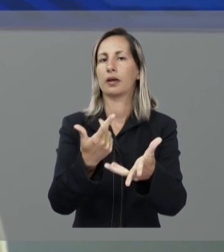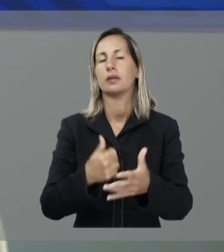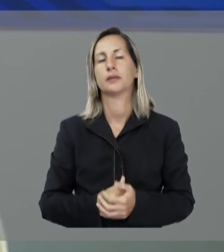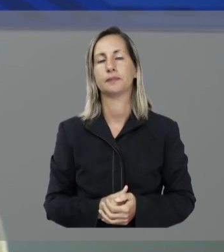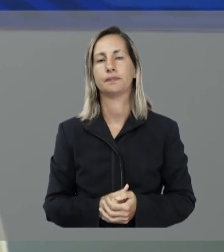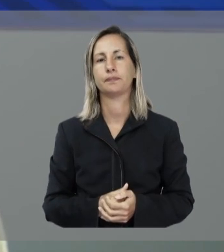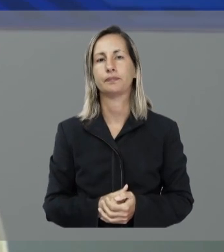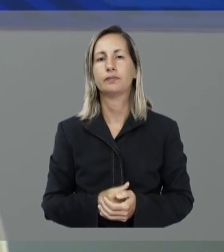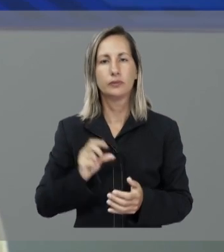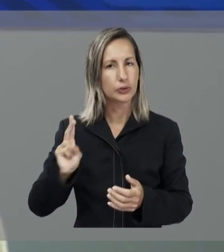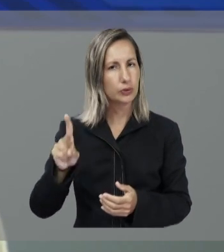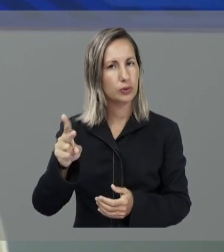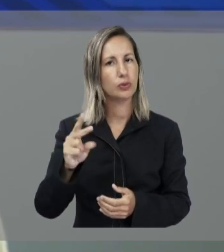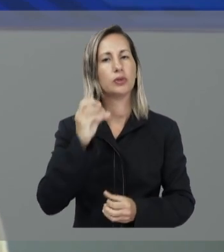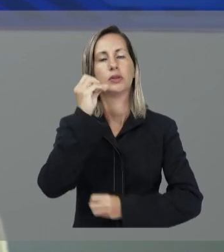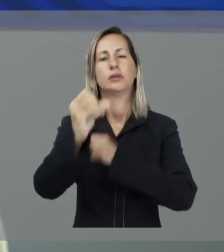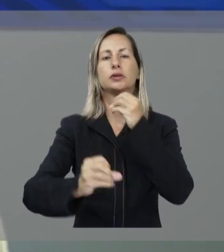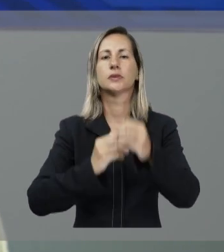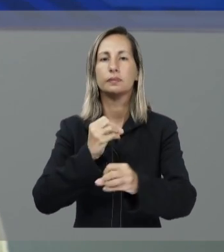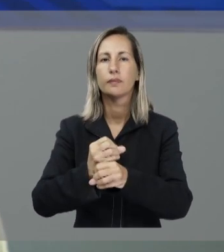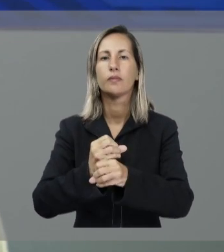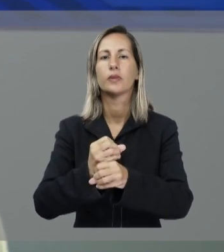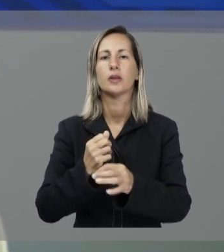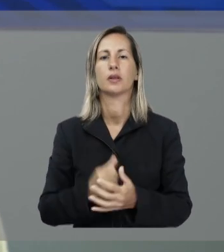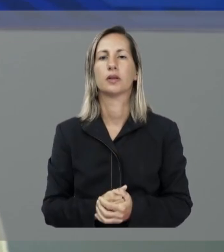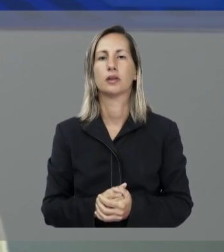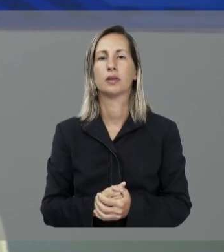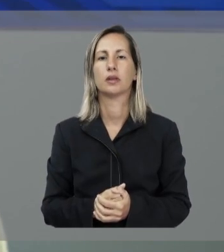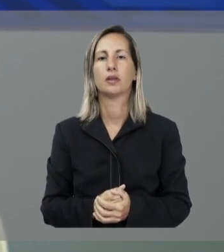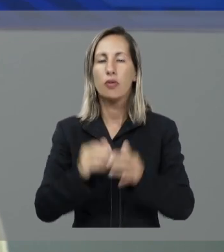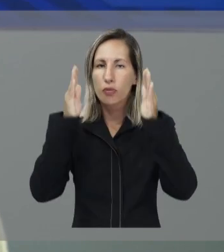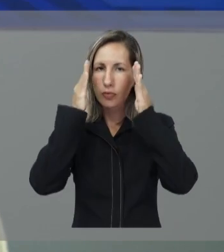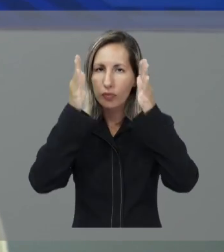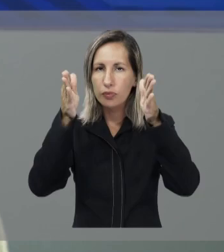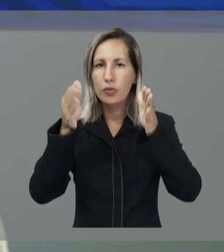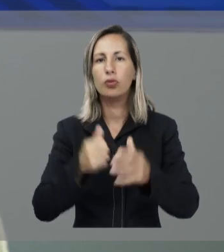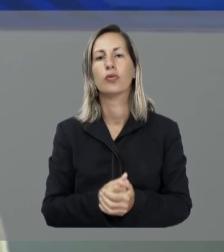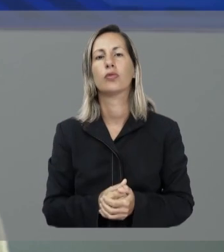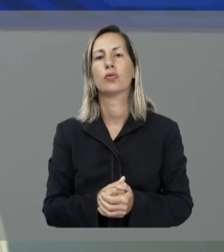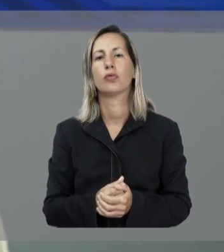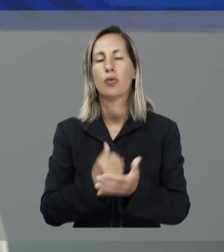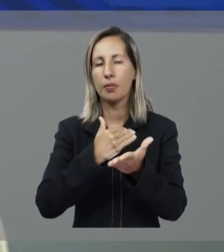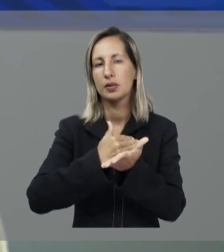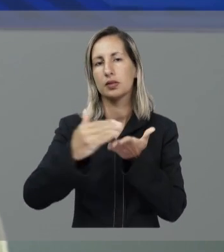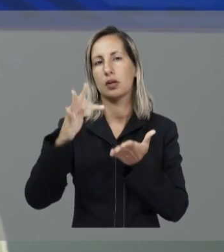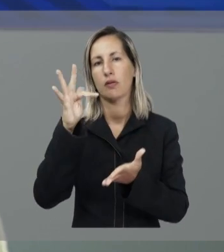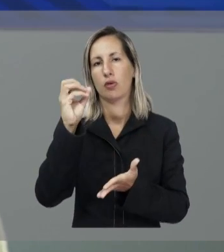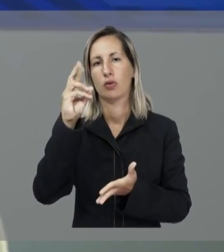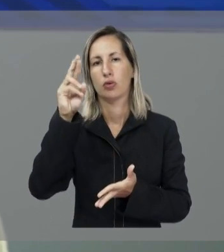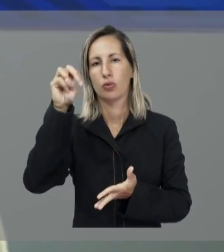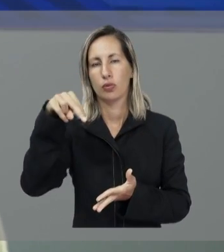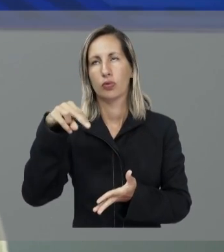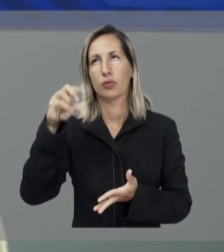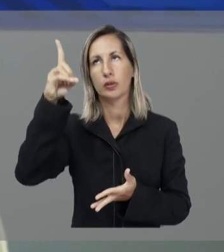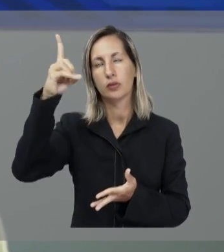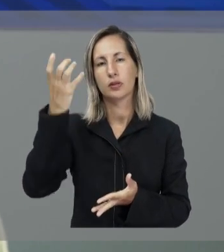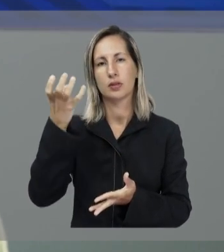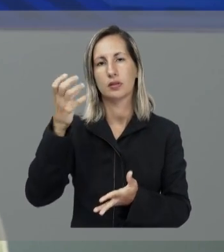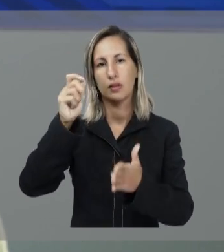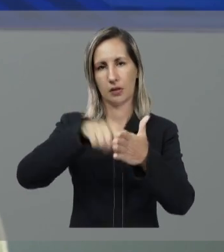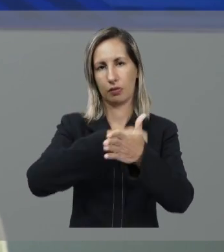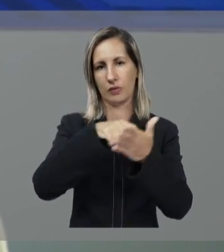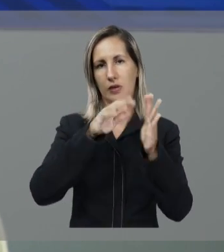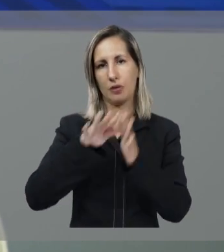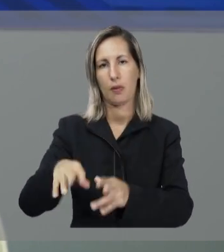Zona Norte. Então a gente segue agora o segundo semestre, o nosso foco é esse, a reabertura do fórum, e vamos, se Deus quiser, trabalhar para derrubar um veto